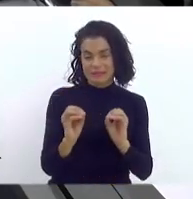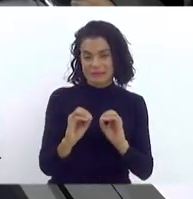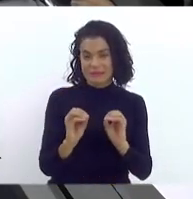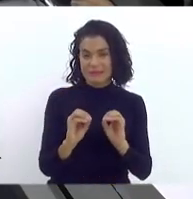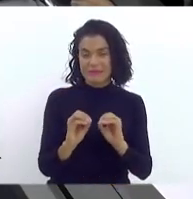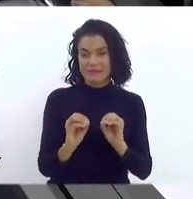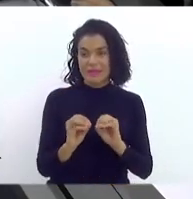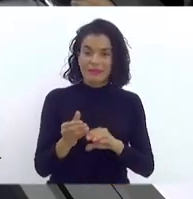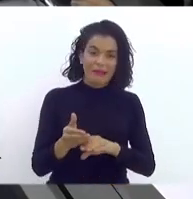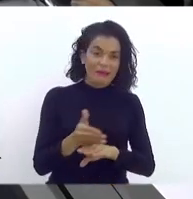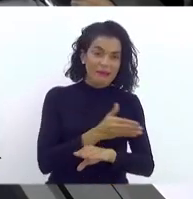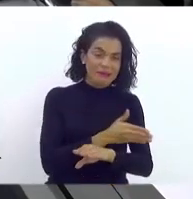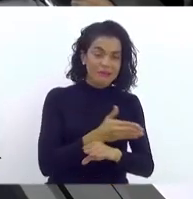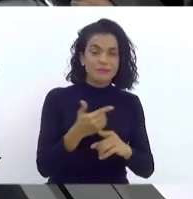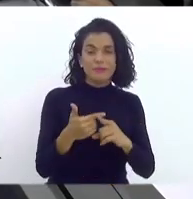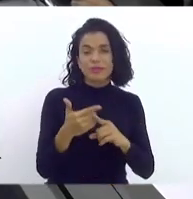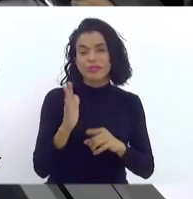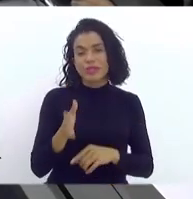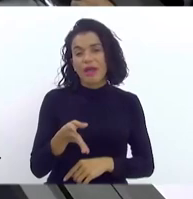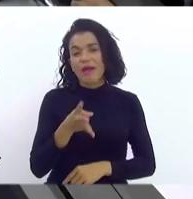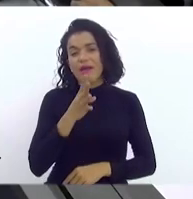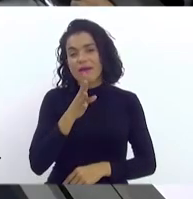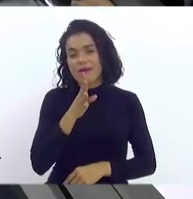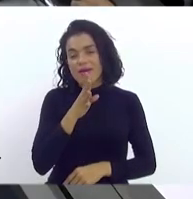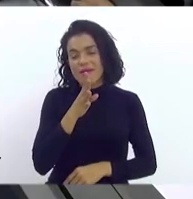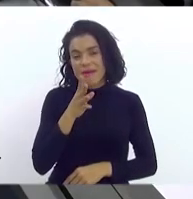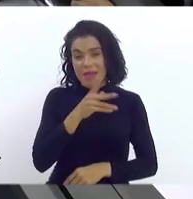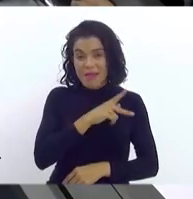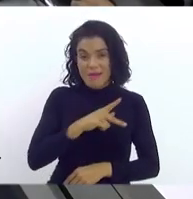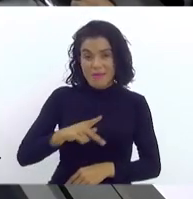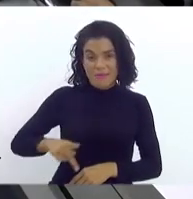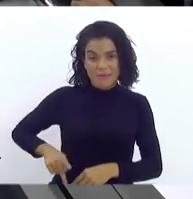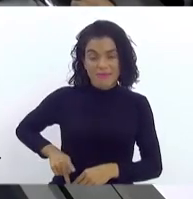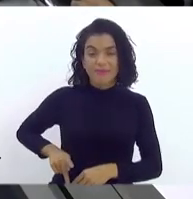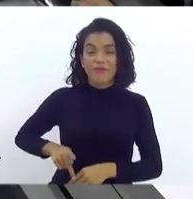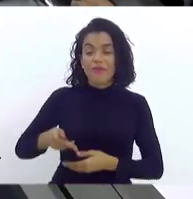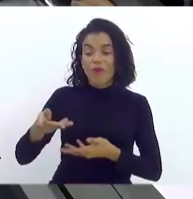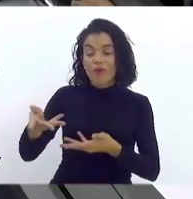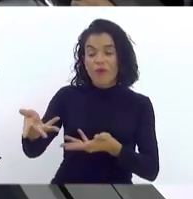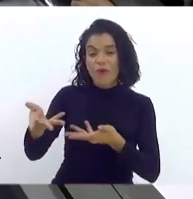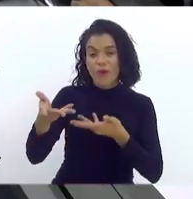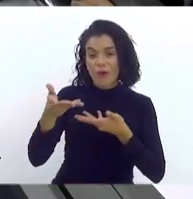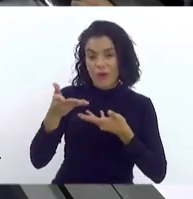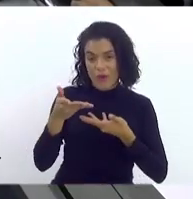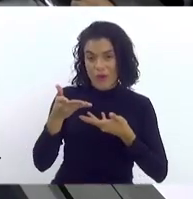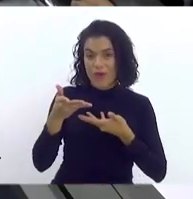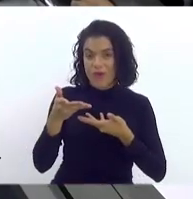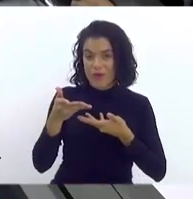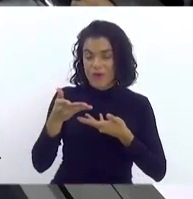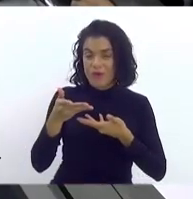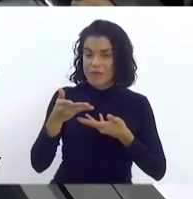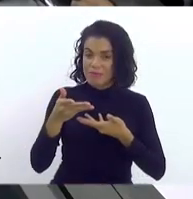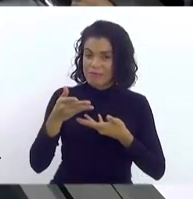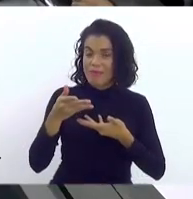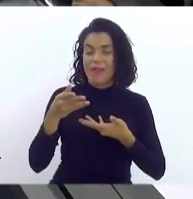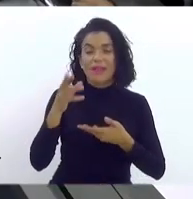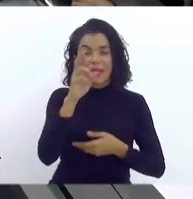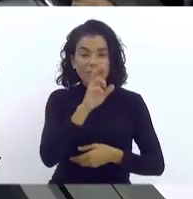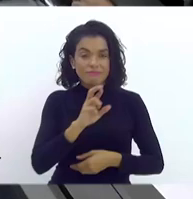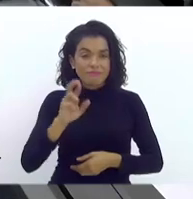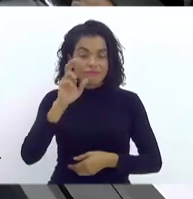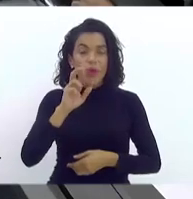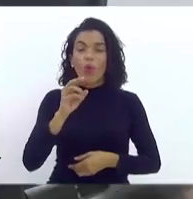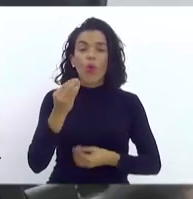exposição, até porque já é de conhecimento, a presidente foi convocada para estar nessa CPI na qualidade de